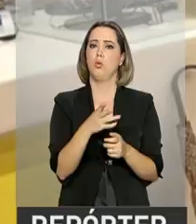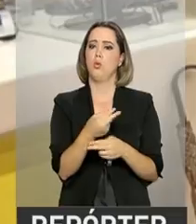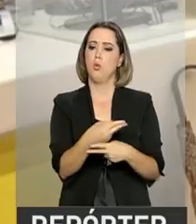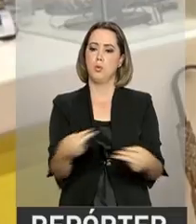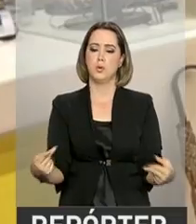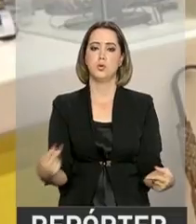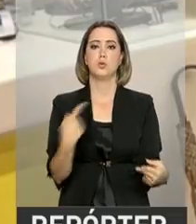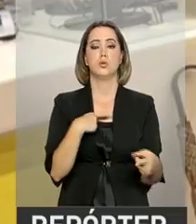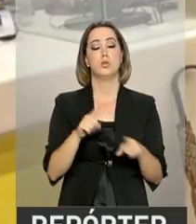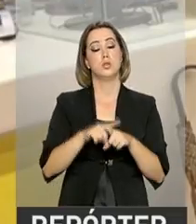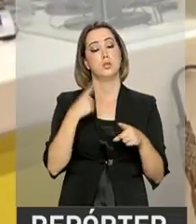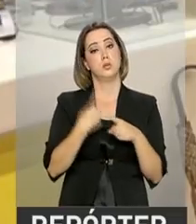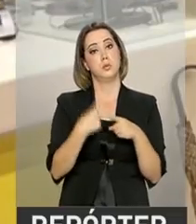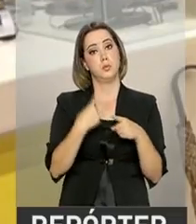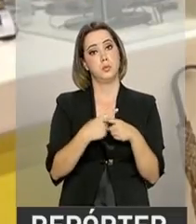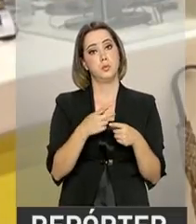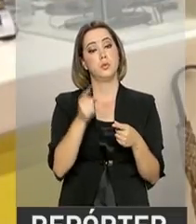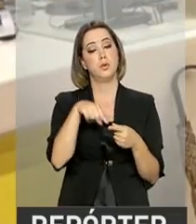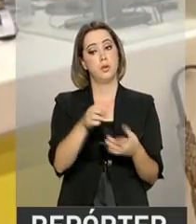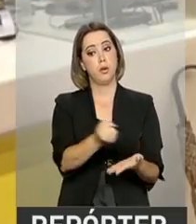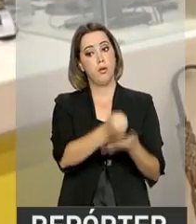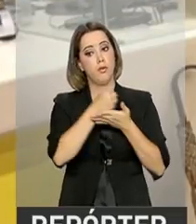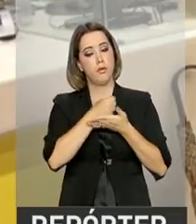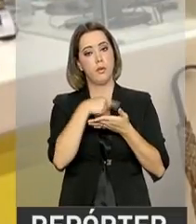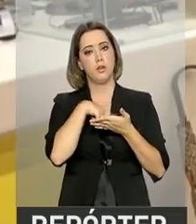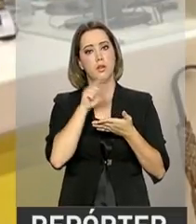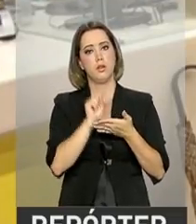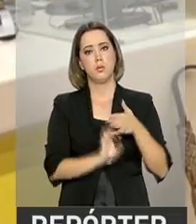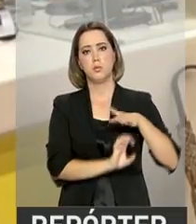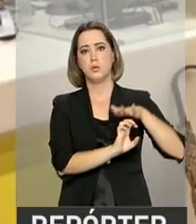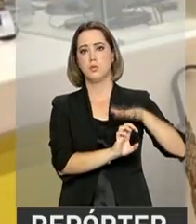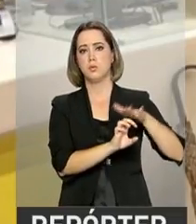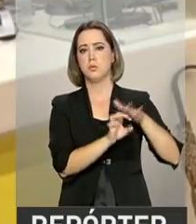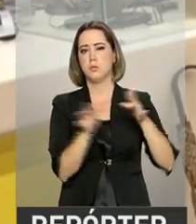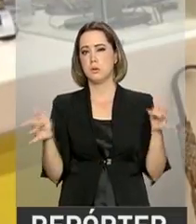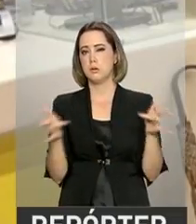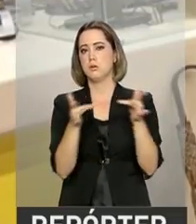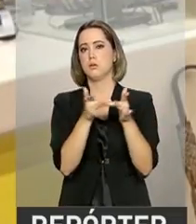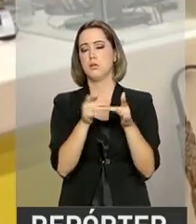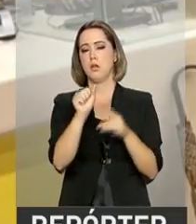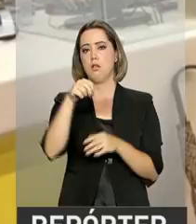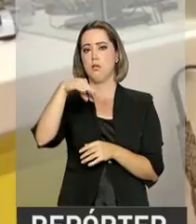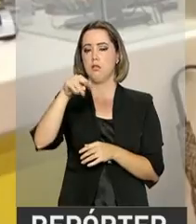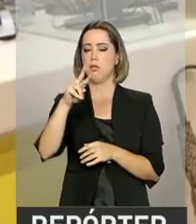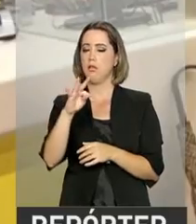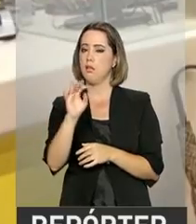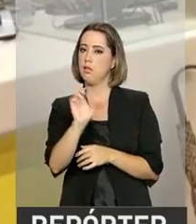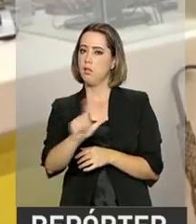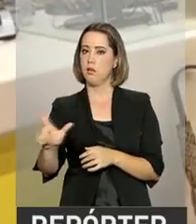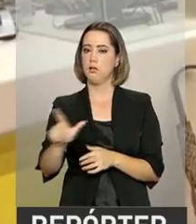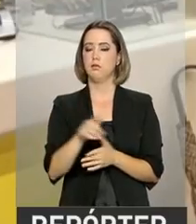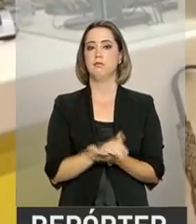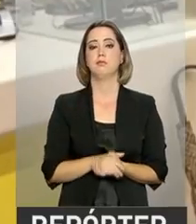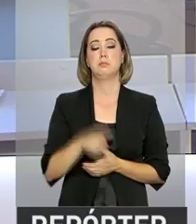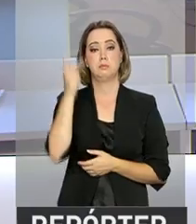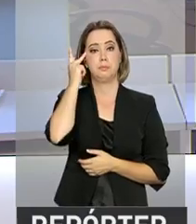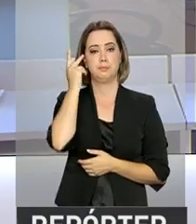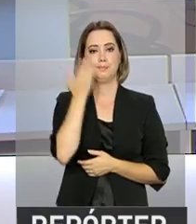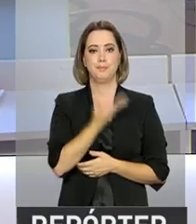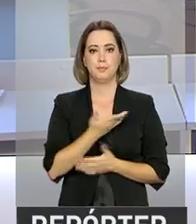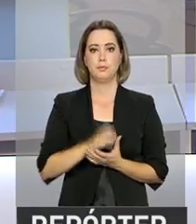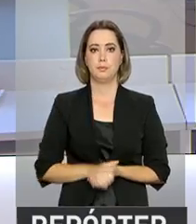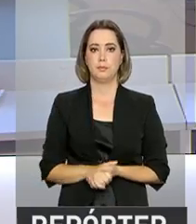infraestrutura usada será fornecida por uma operadora privada credenciada pela Anatel de São Paulo José Luiz